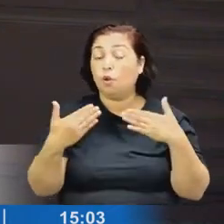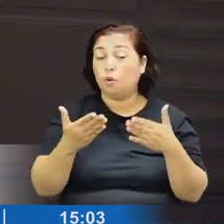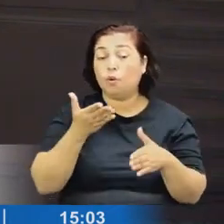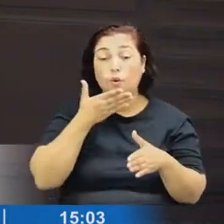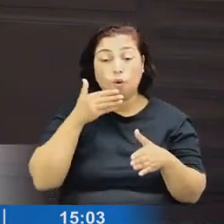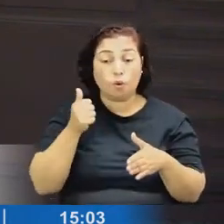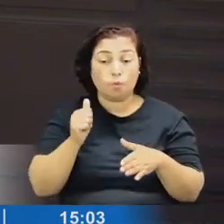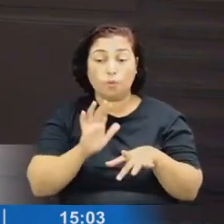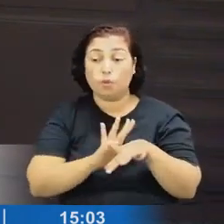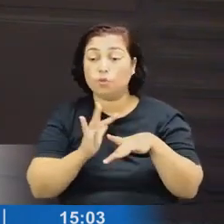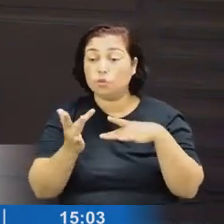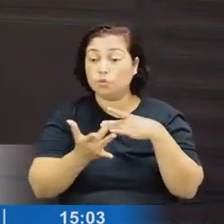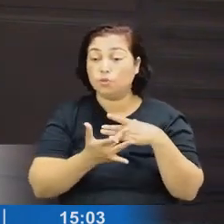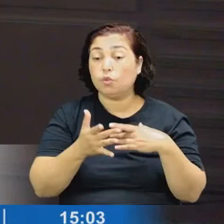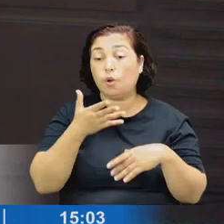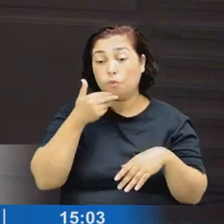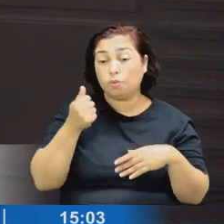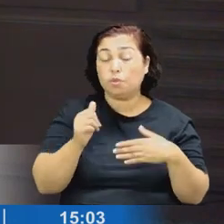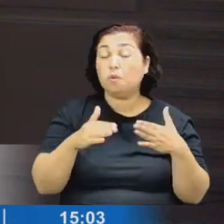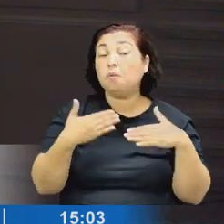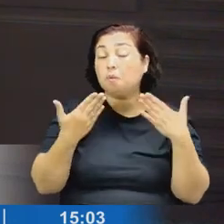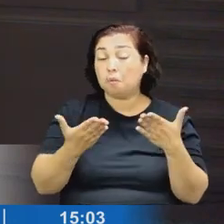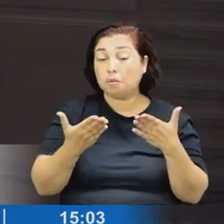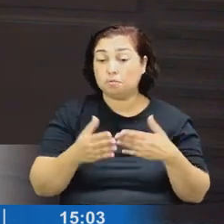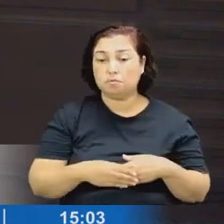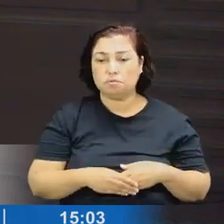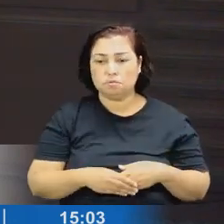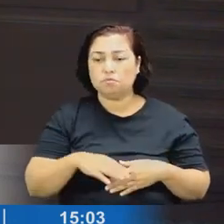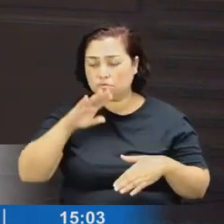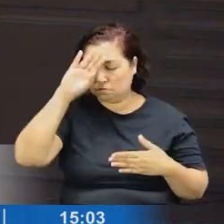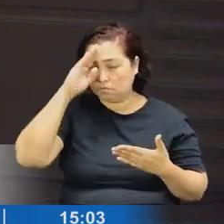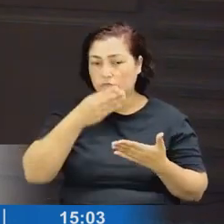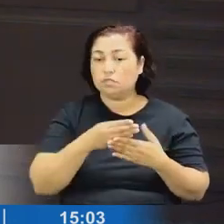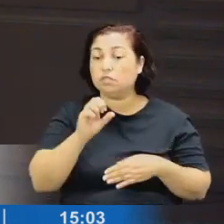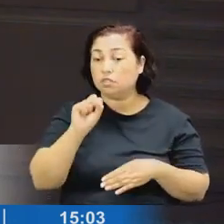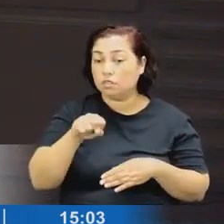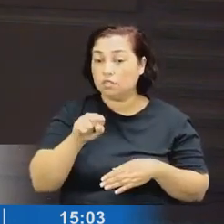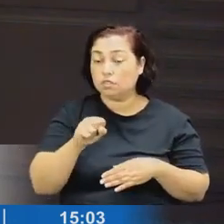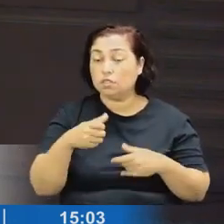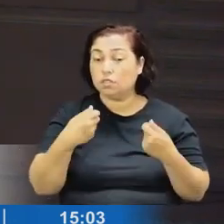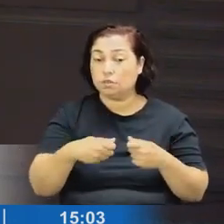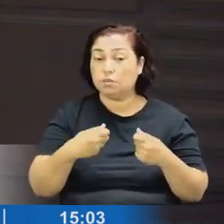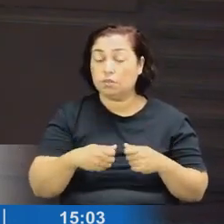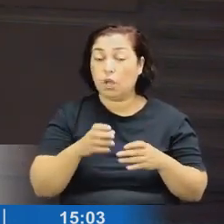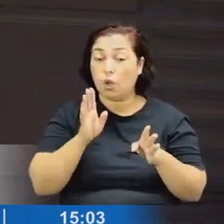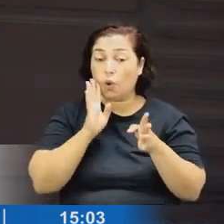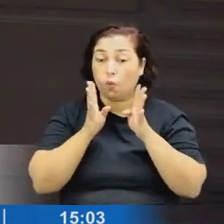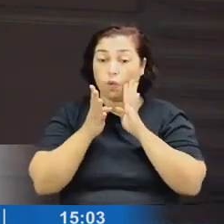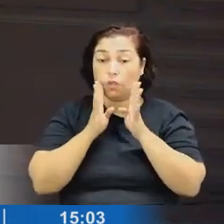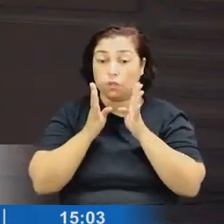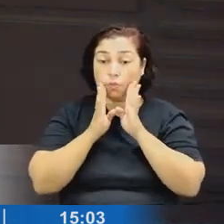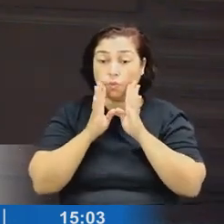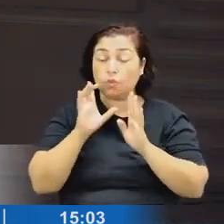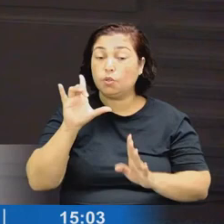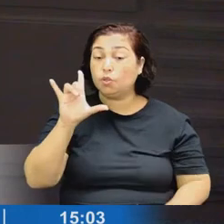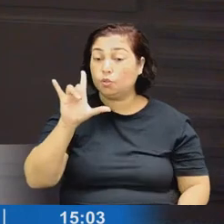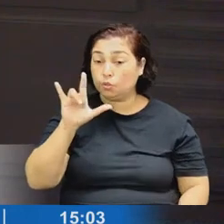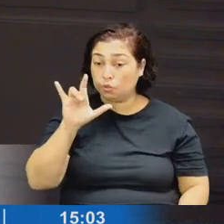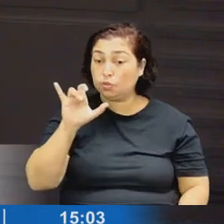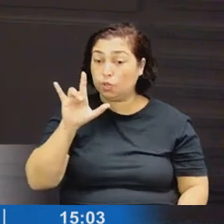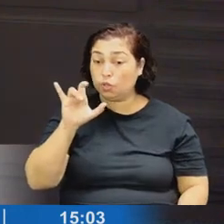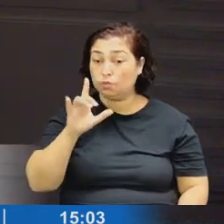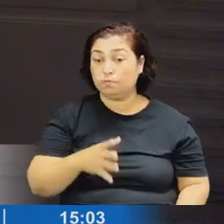tem rede social obrigatória eu digo acho que tem você tem que ter o Facebook e o Instagram pelo menos porque se você não